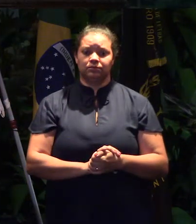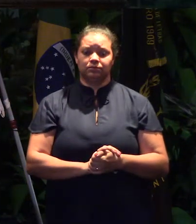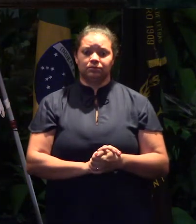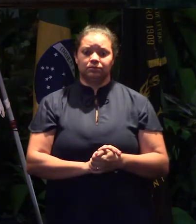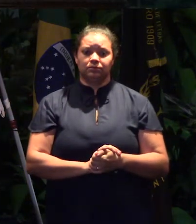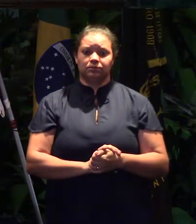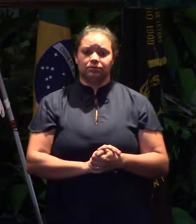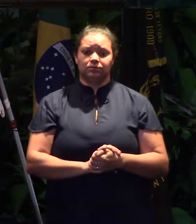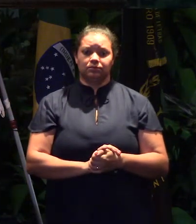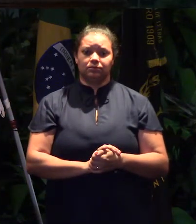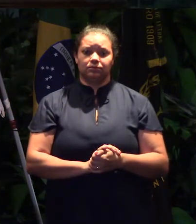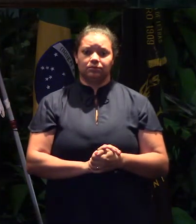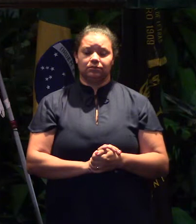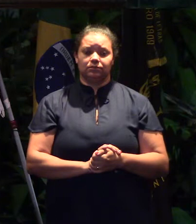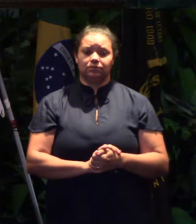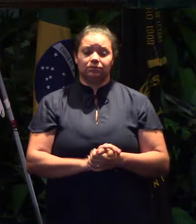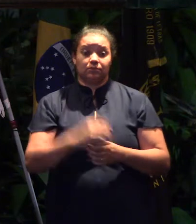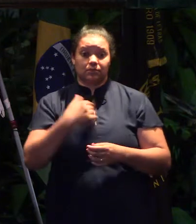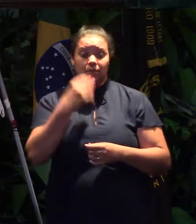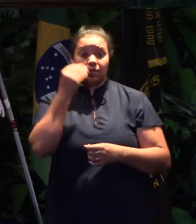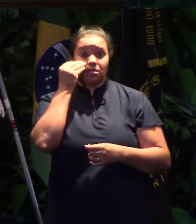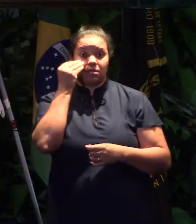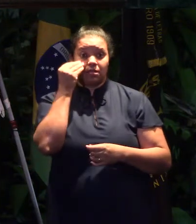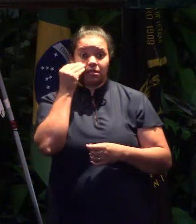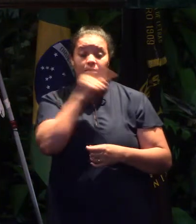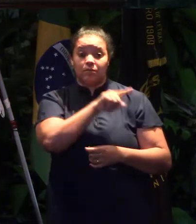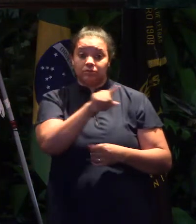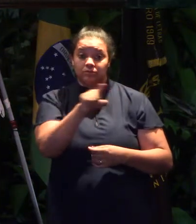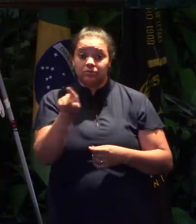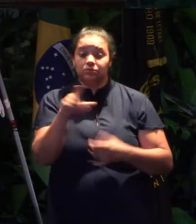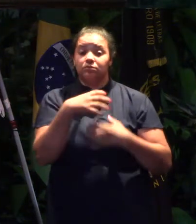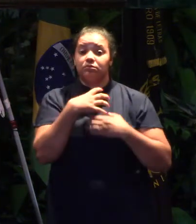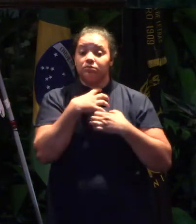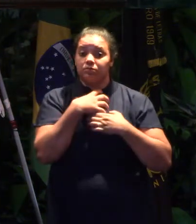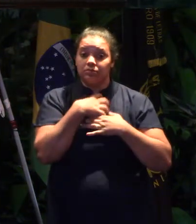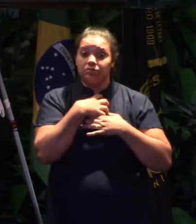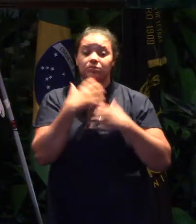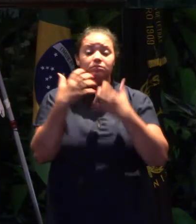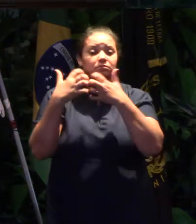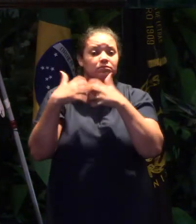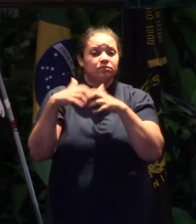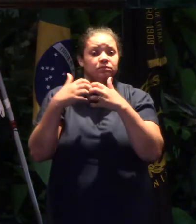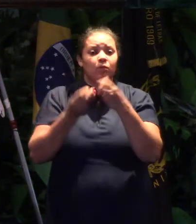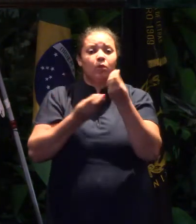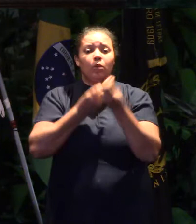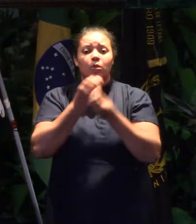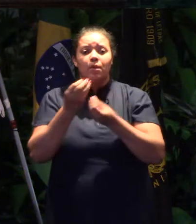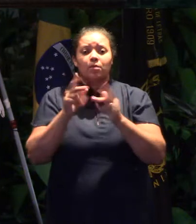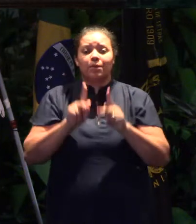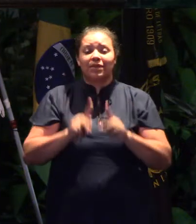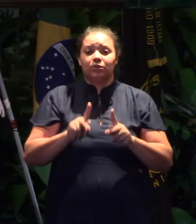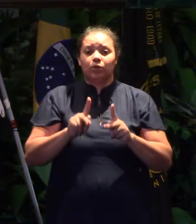a minha tarefa vai ser de tentar provocar aqui entre nós uma reflexão de como que as pessoas, afinal, que